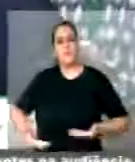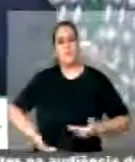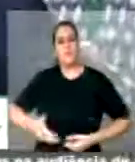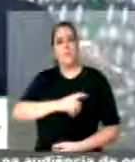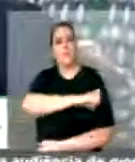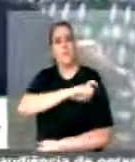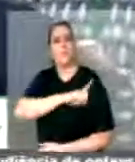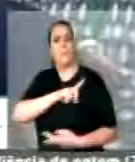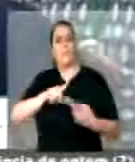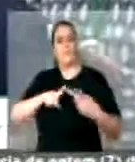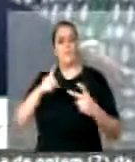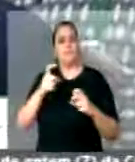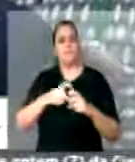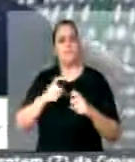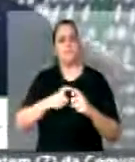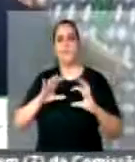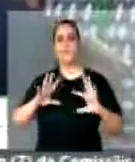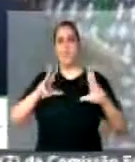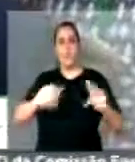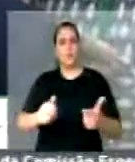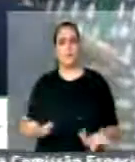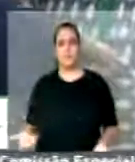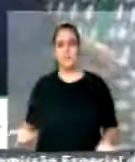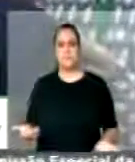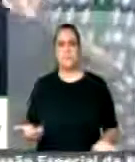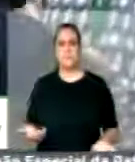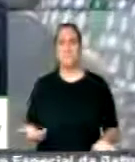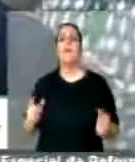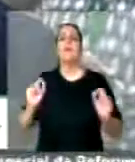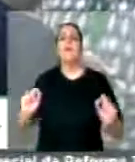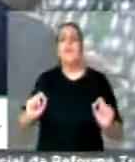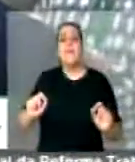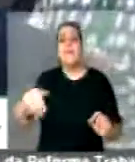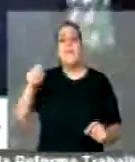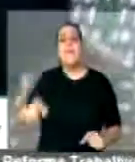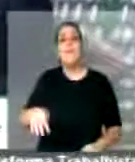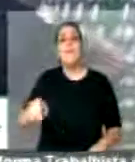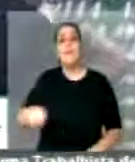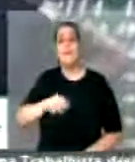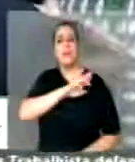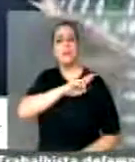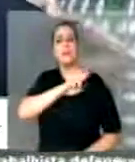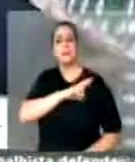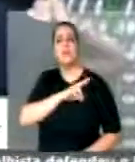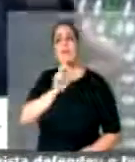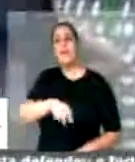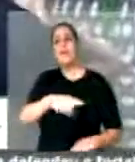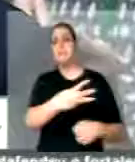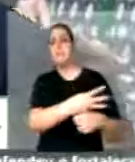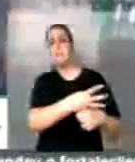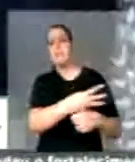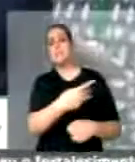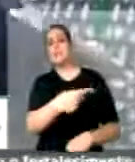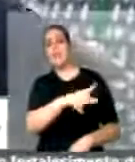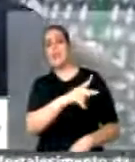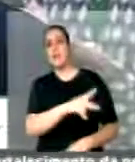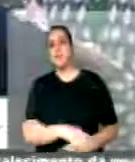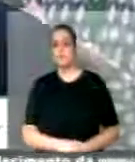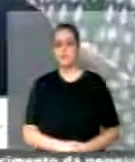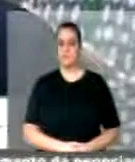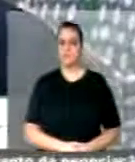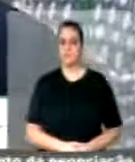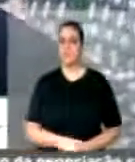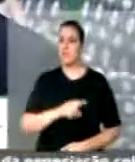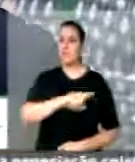urgentistas e todos os profissionais, maqueiros. De quem é a responsabilidade? É da terceira. Mas a terceira também não